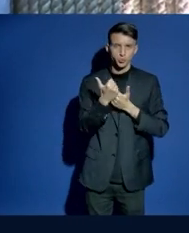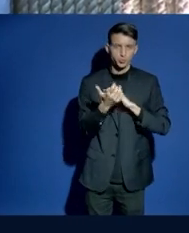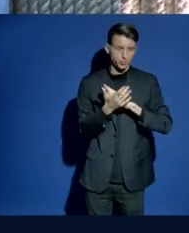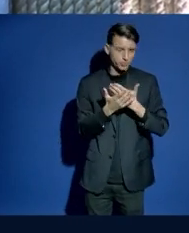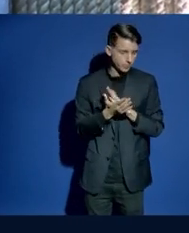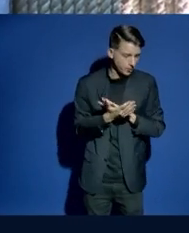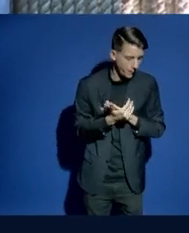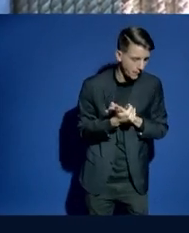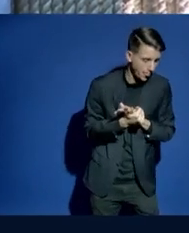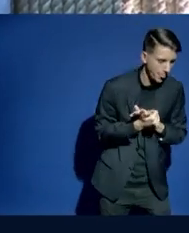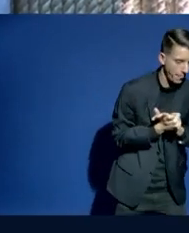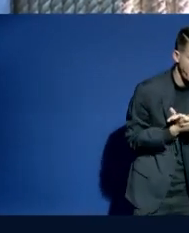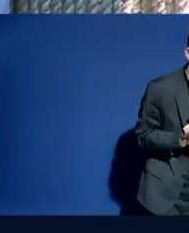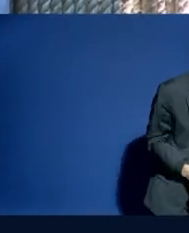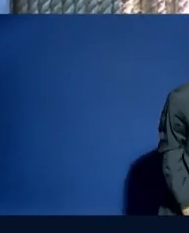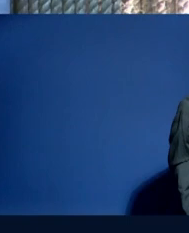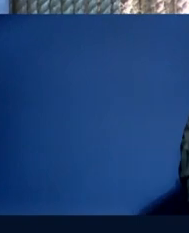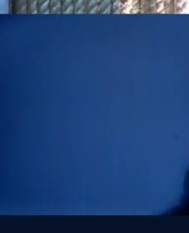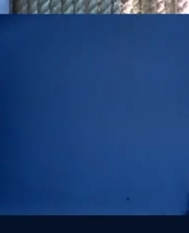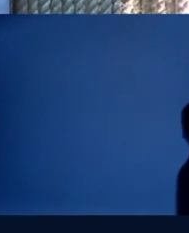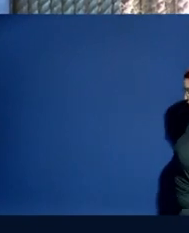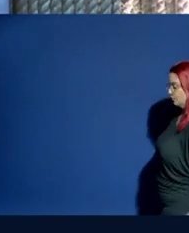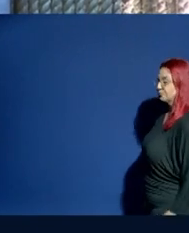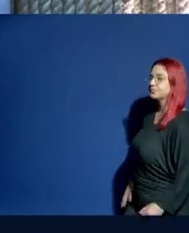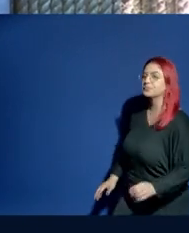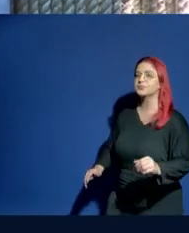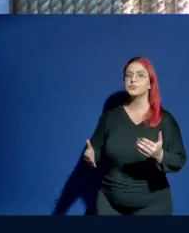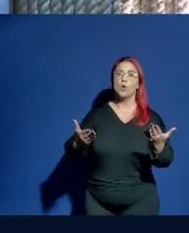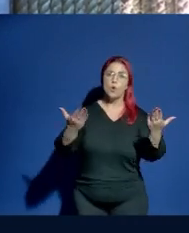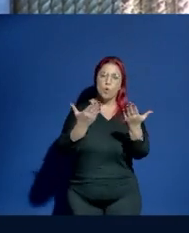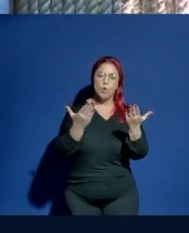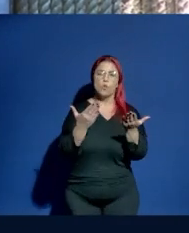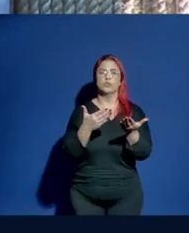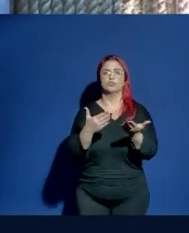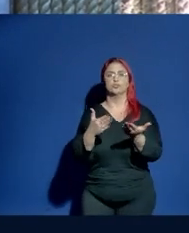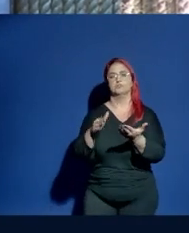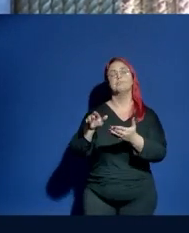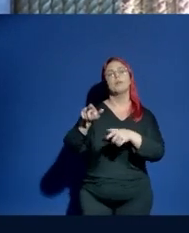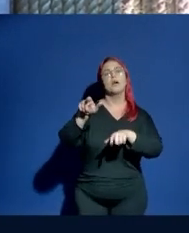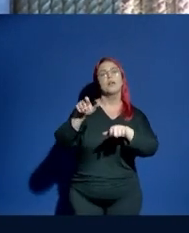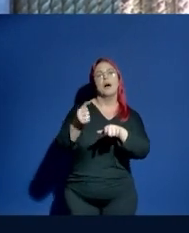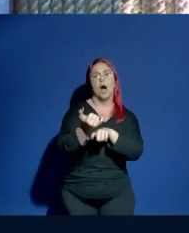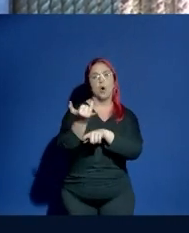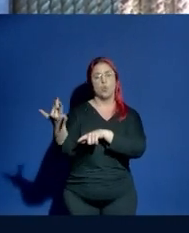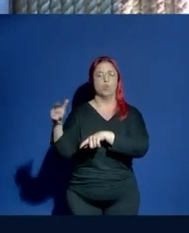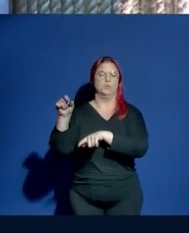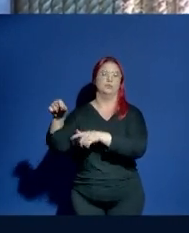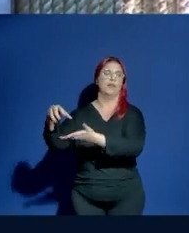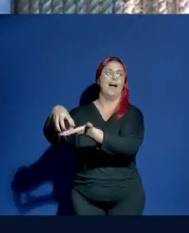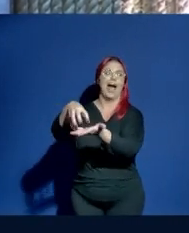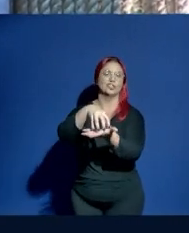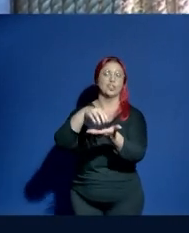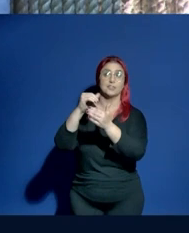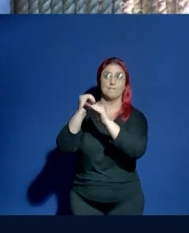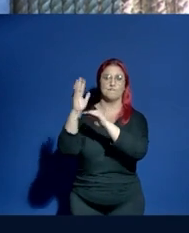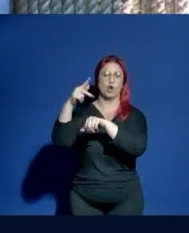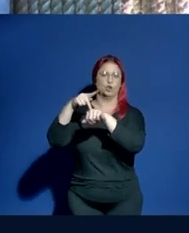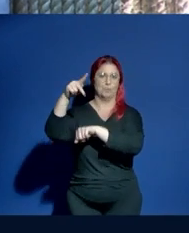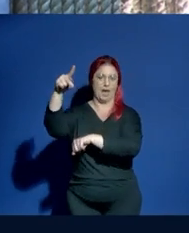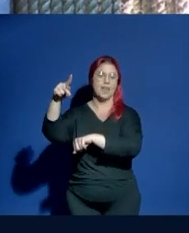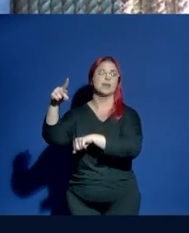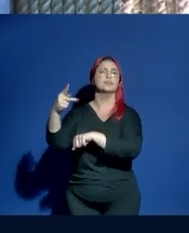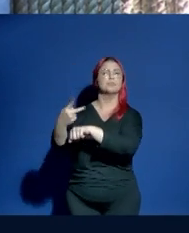a gente também recentemente começamos a ser procurado por algumas agências de fomento de fora do país tipo